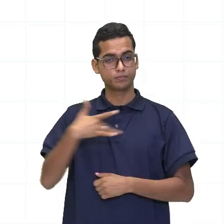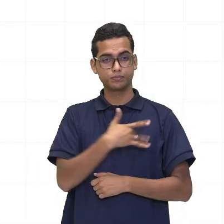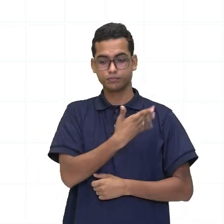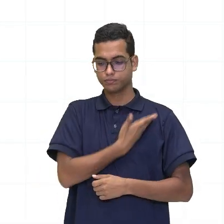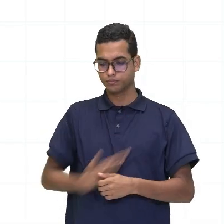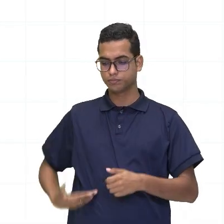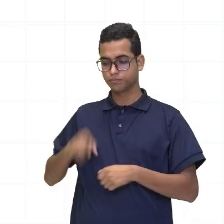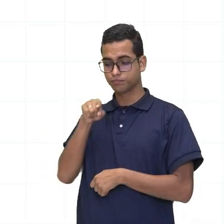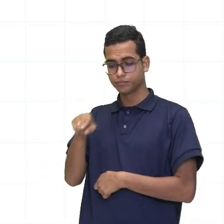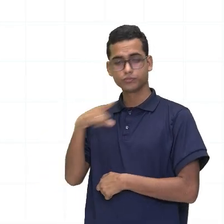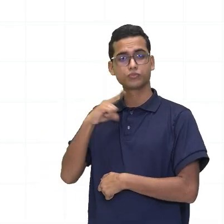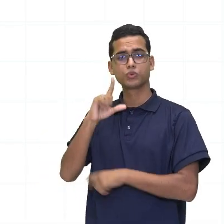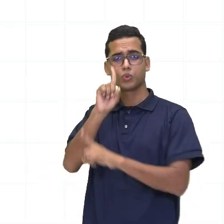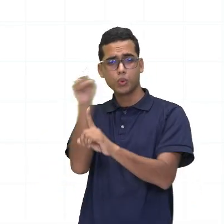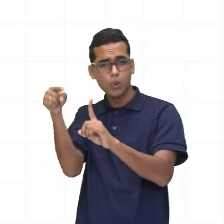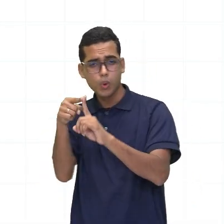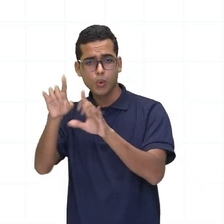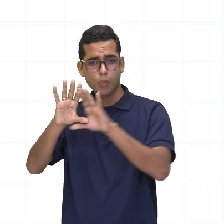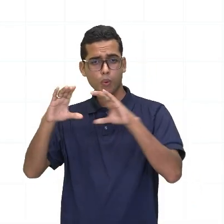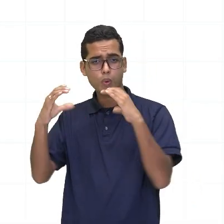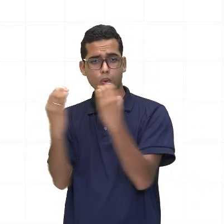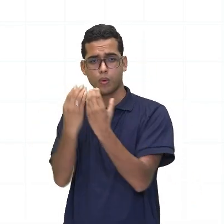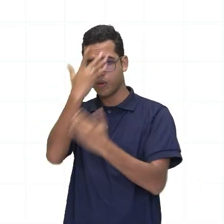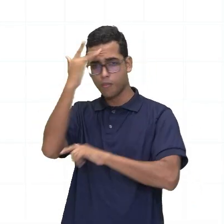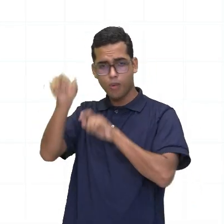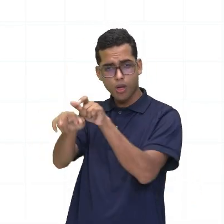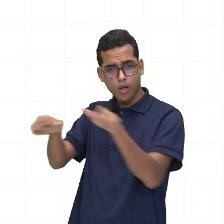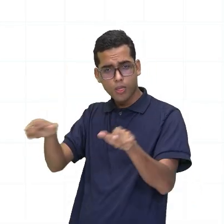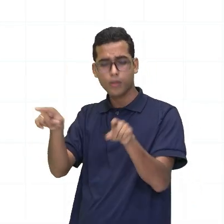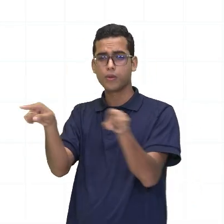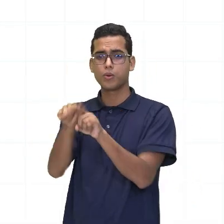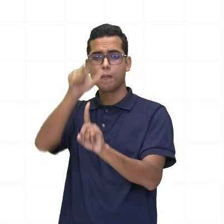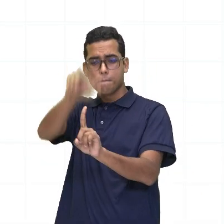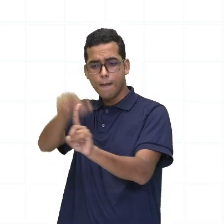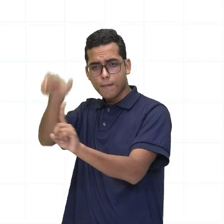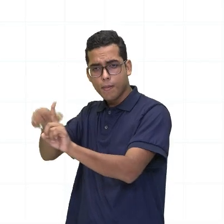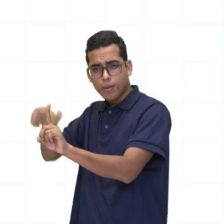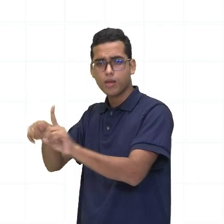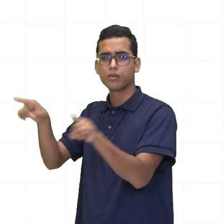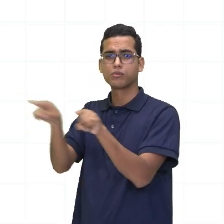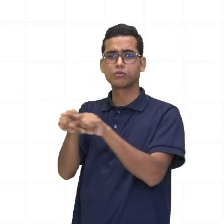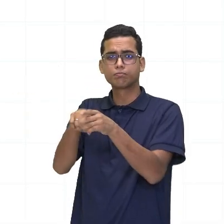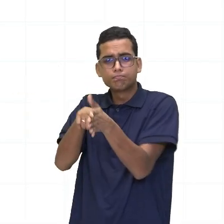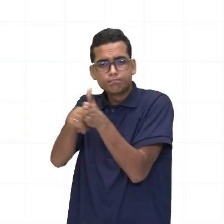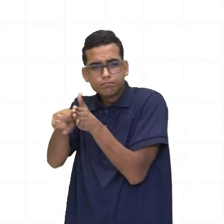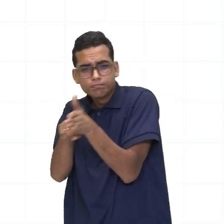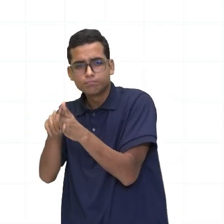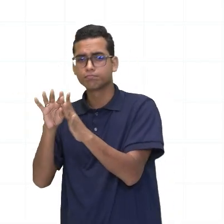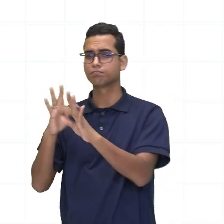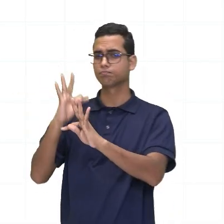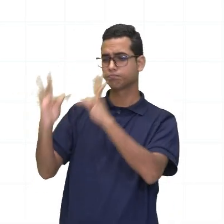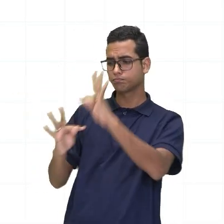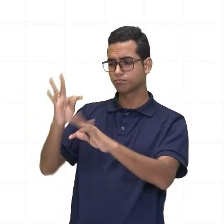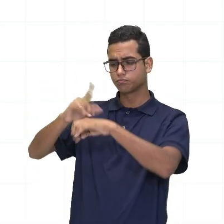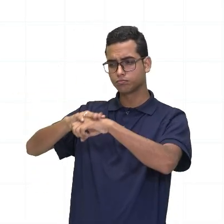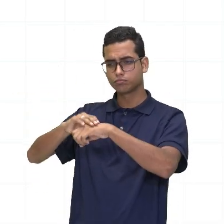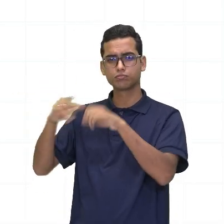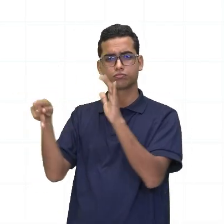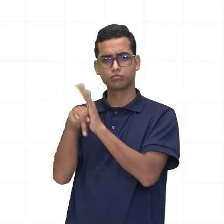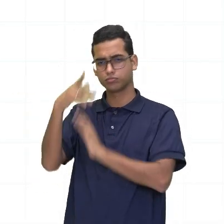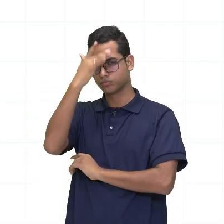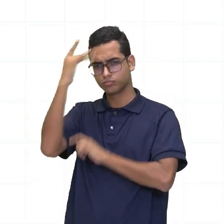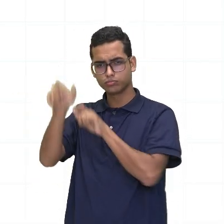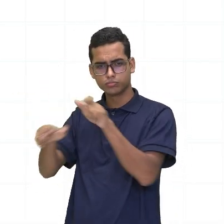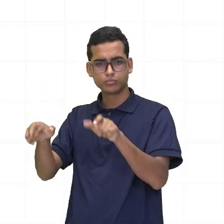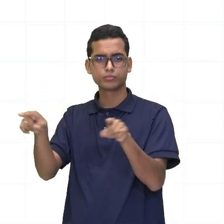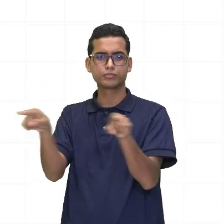visa o indivíduo em sua comunidade e, nesse sentido, procura diagnosticar e tratar algumas doenças que o aflijam.